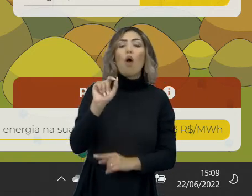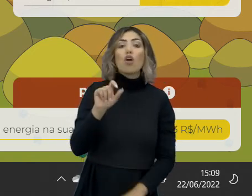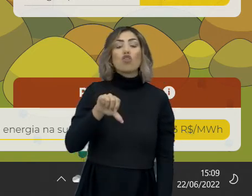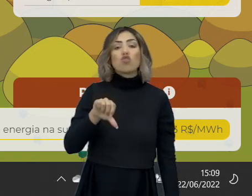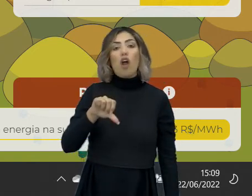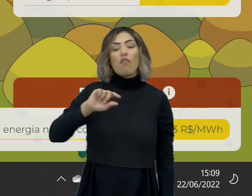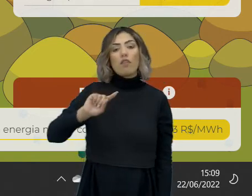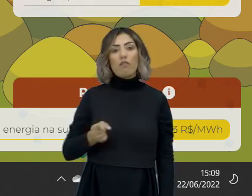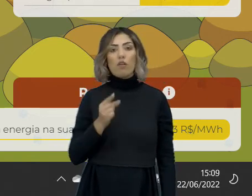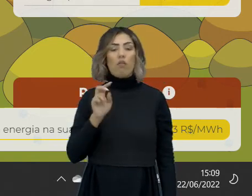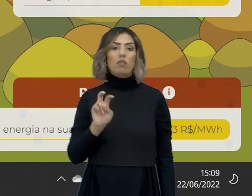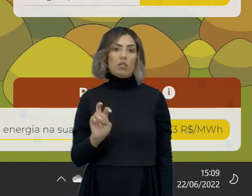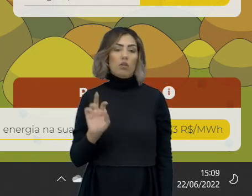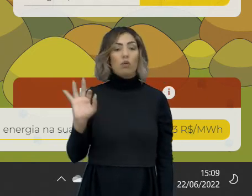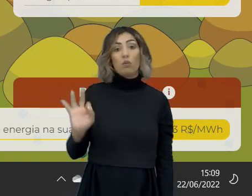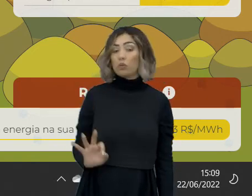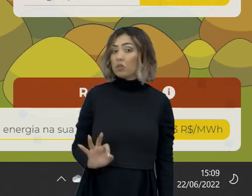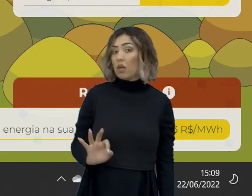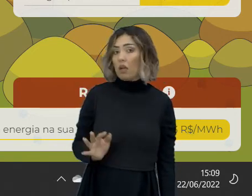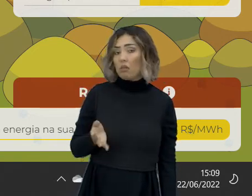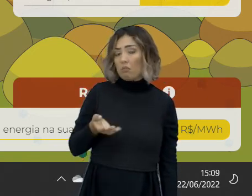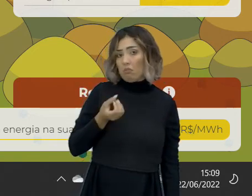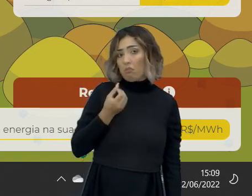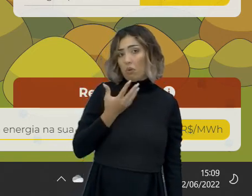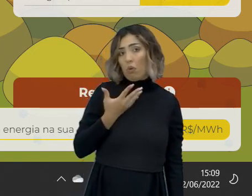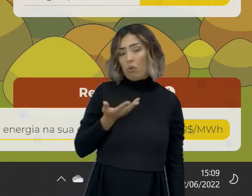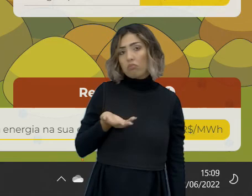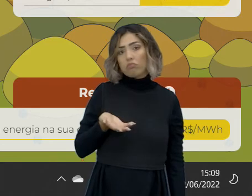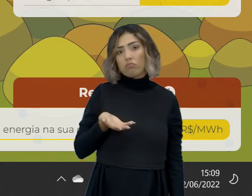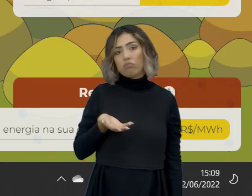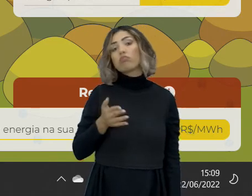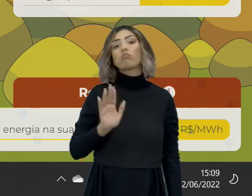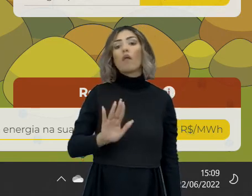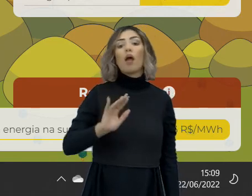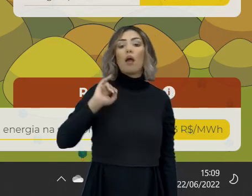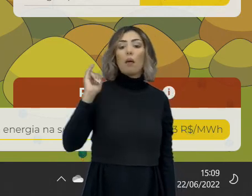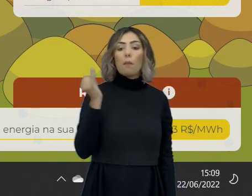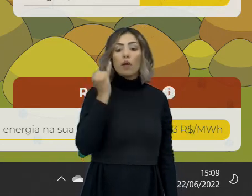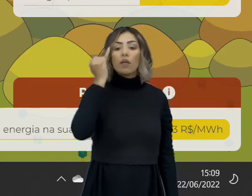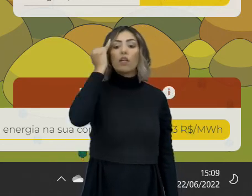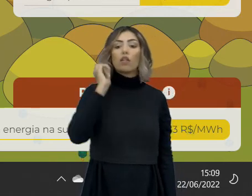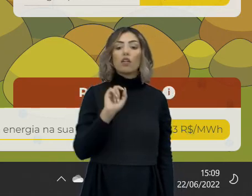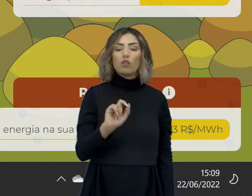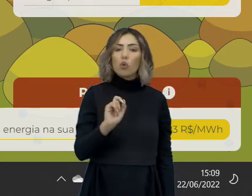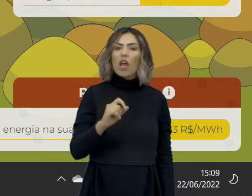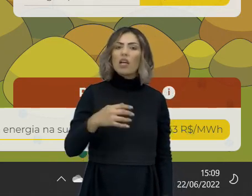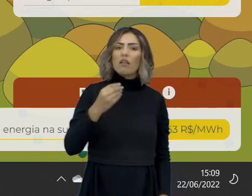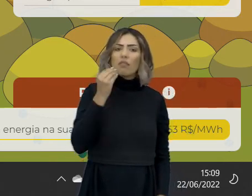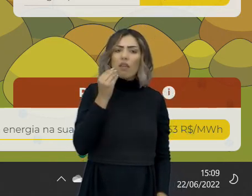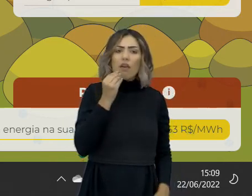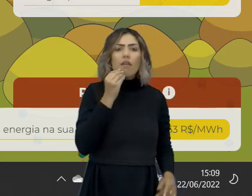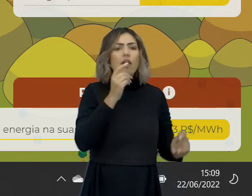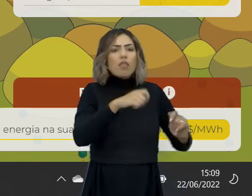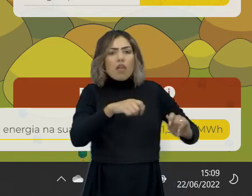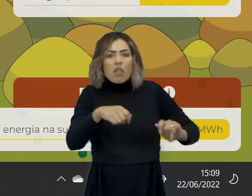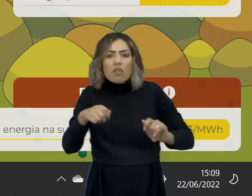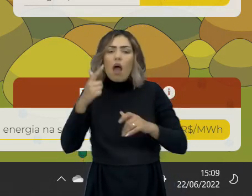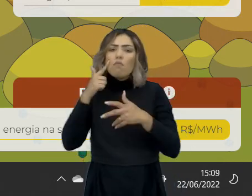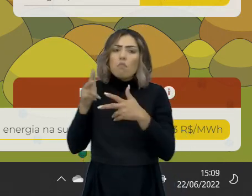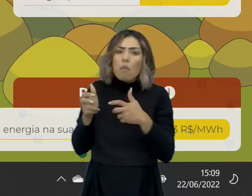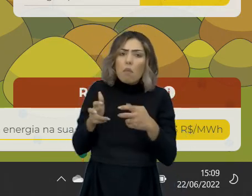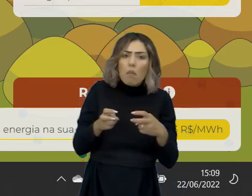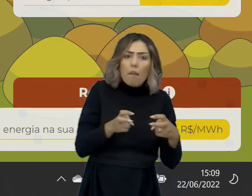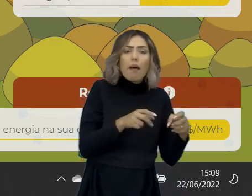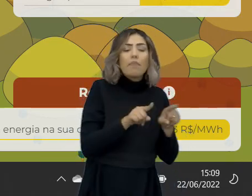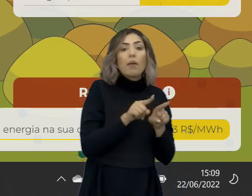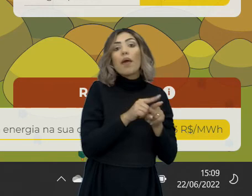9,5, que ele fala aqui. Mas tá bom, é pouco. Sim, o importante é que a gente tenha todas as possibilidades e reduza ao máximo, né? Já